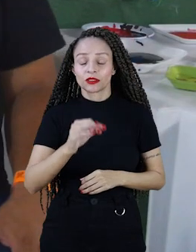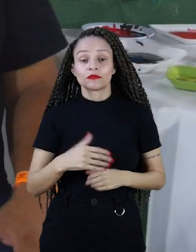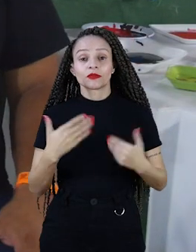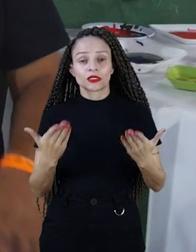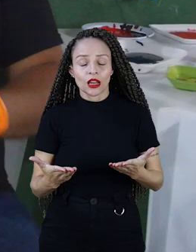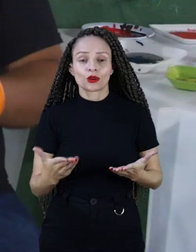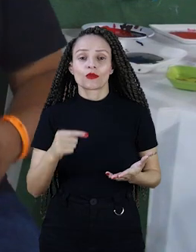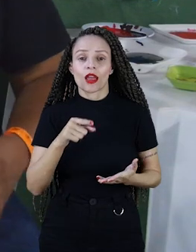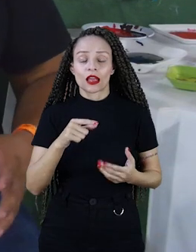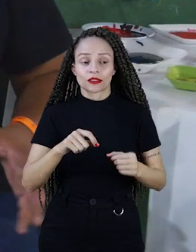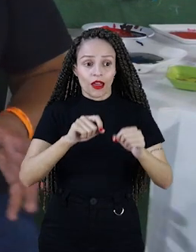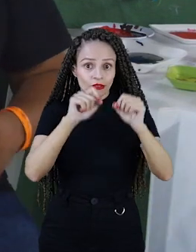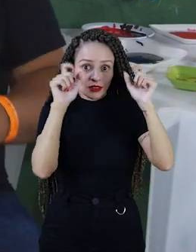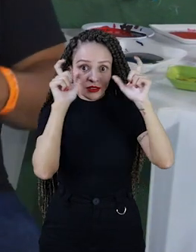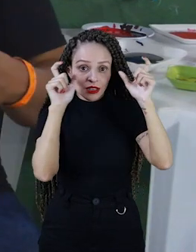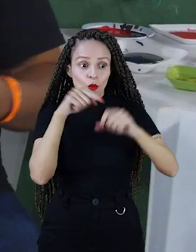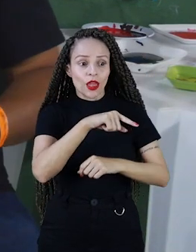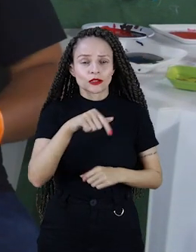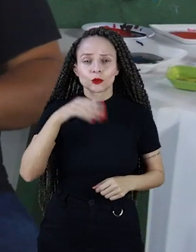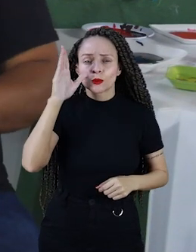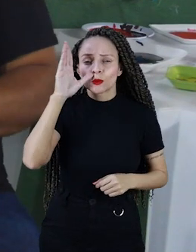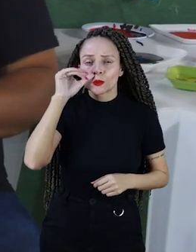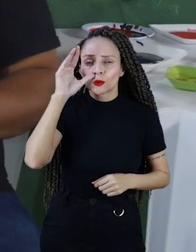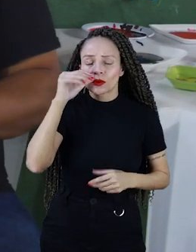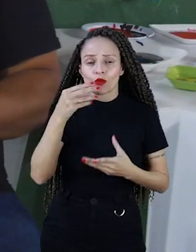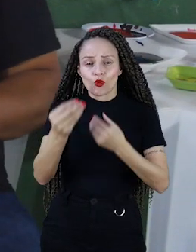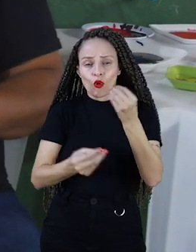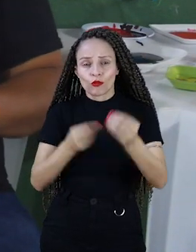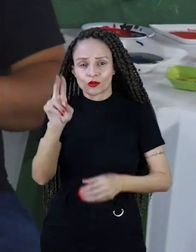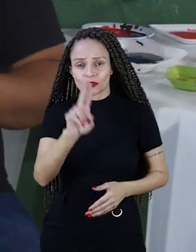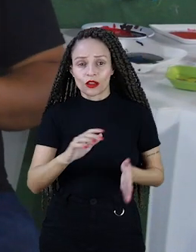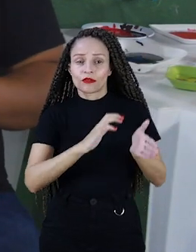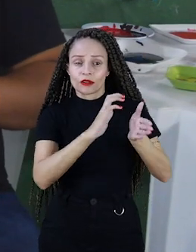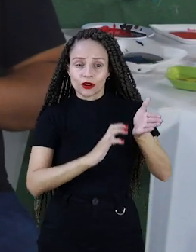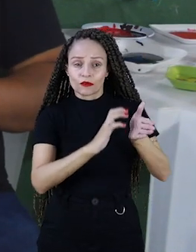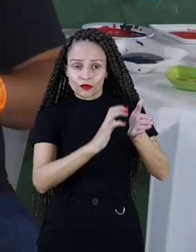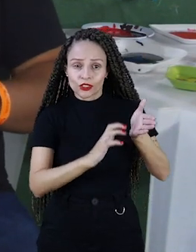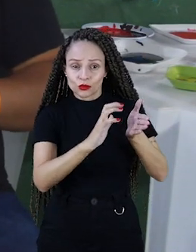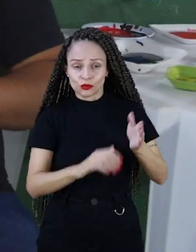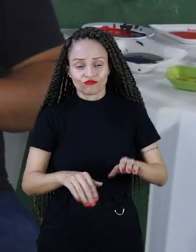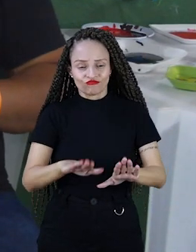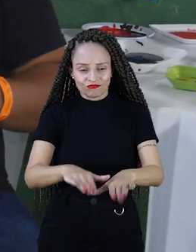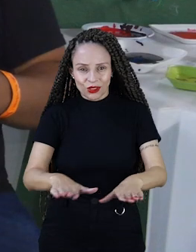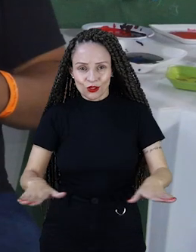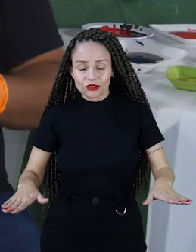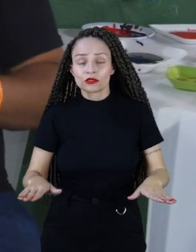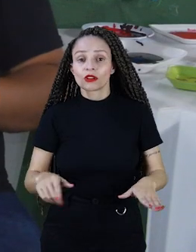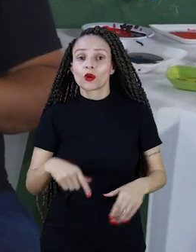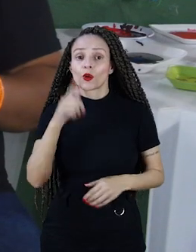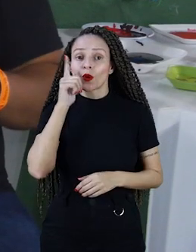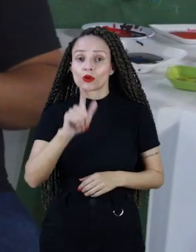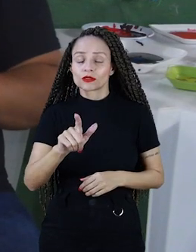juntando isso, né, essa atenção, eles querendo saber como a gente usava o grafismo, para os menorzinhos, né, a